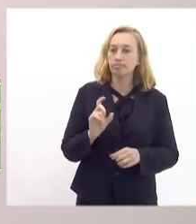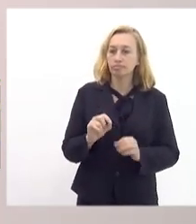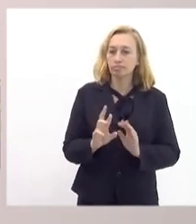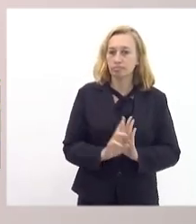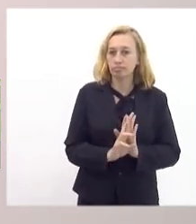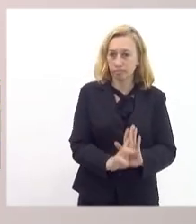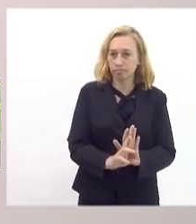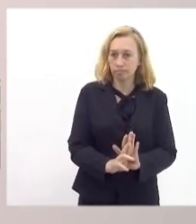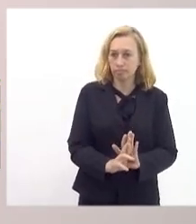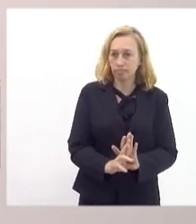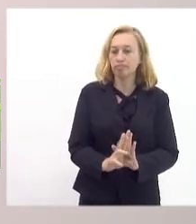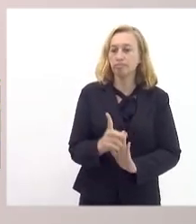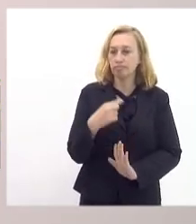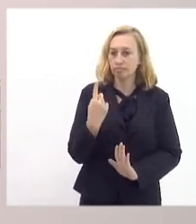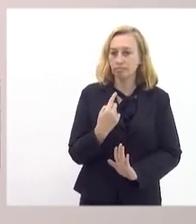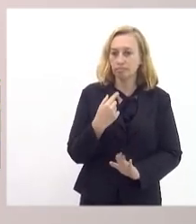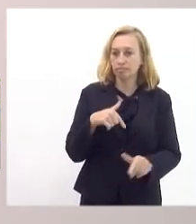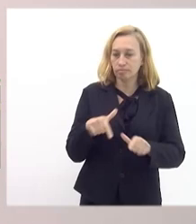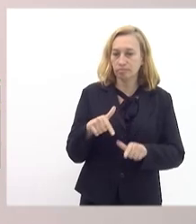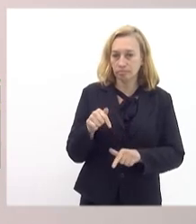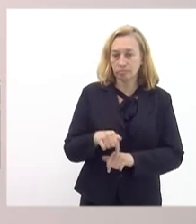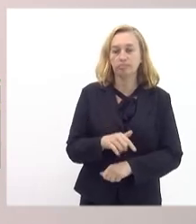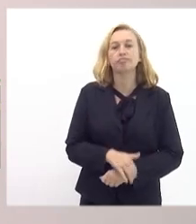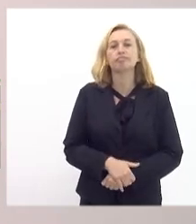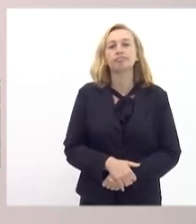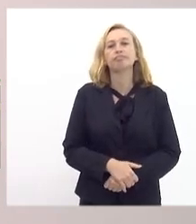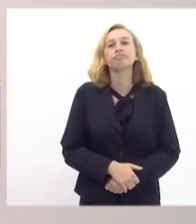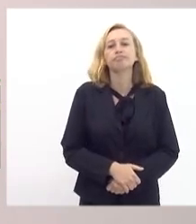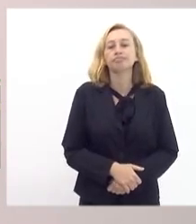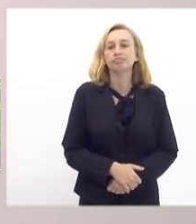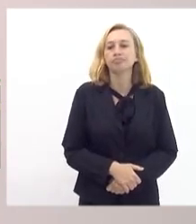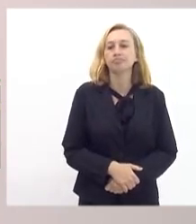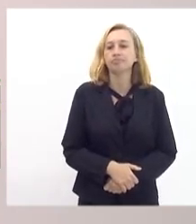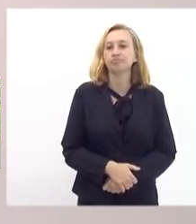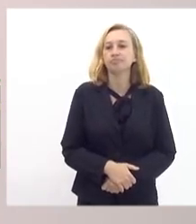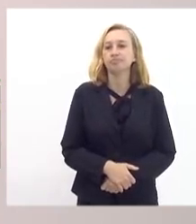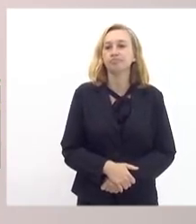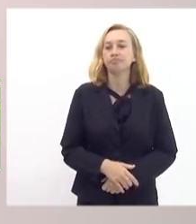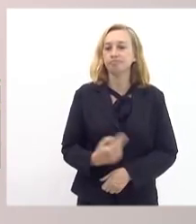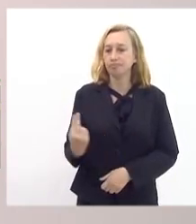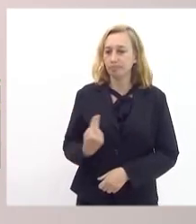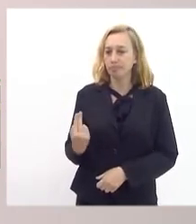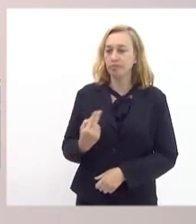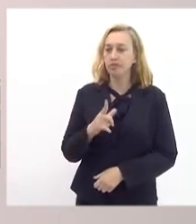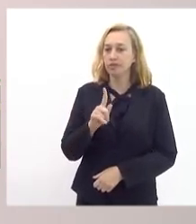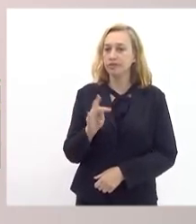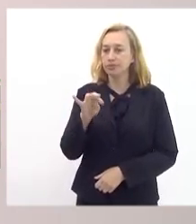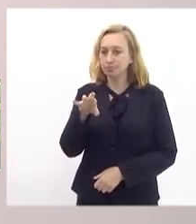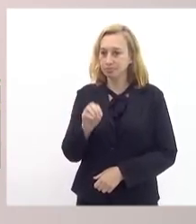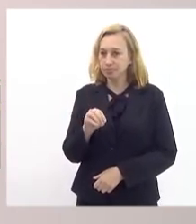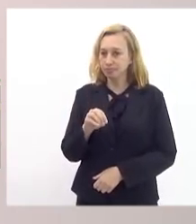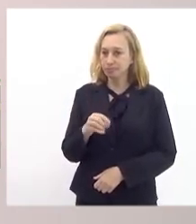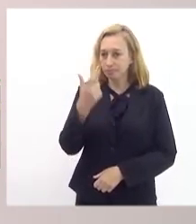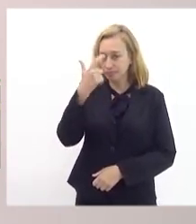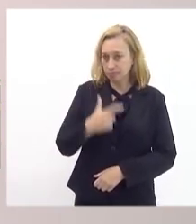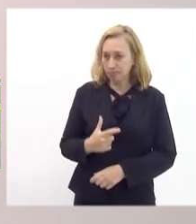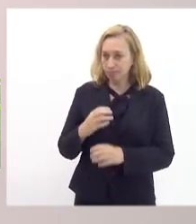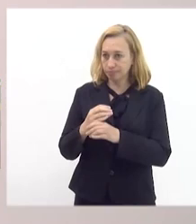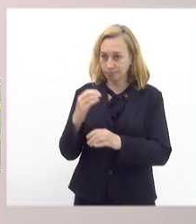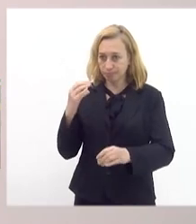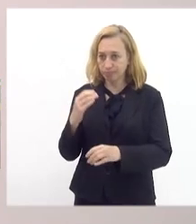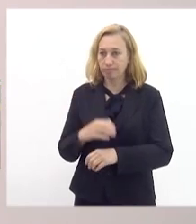representamos e o que estamos fazendo aqui Olá meu nome é Gilberto Bueno eu sou